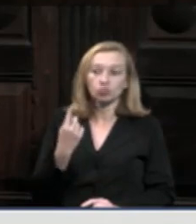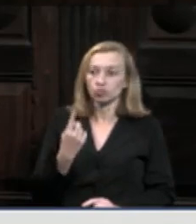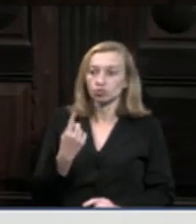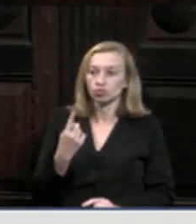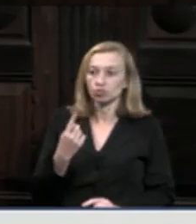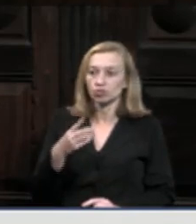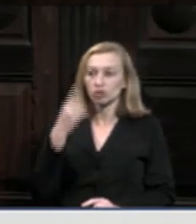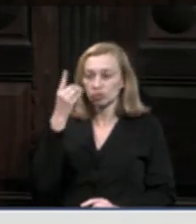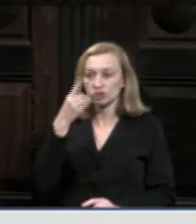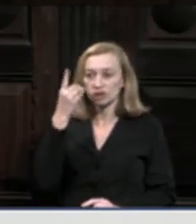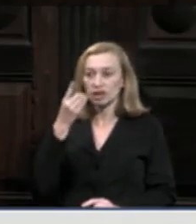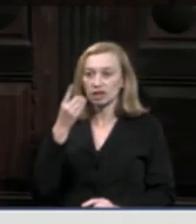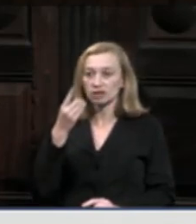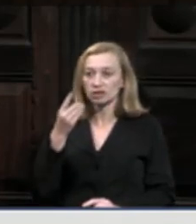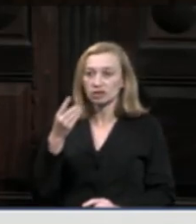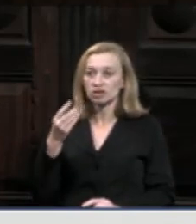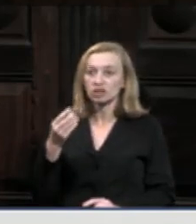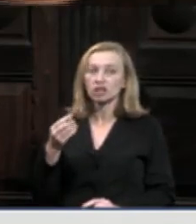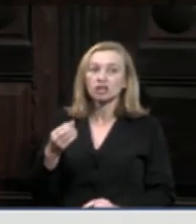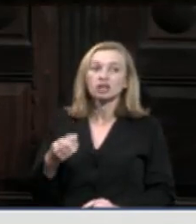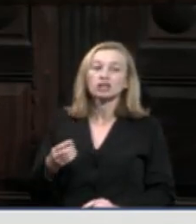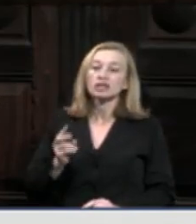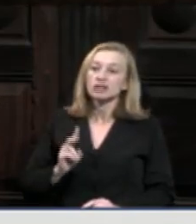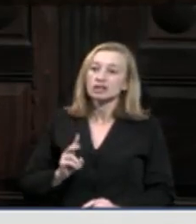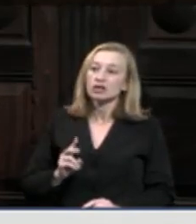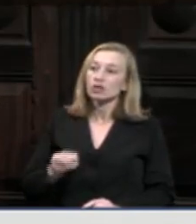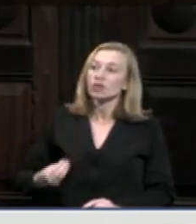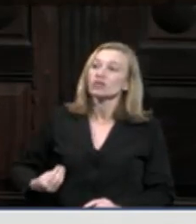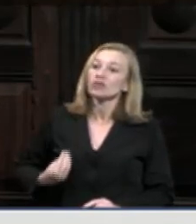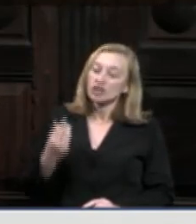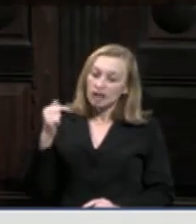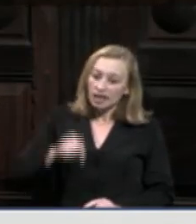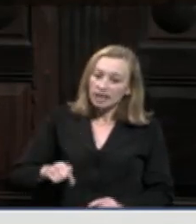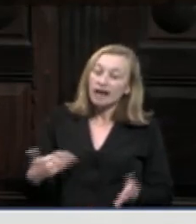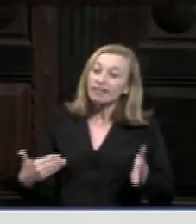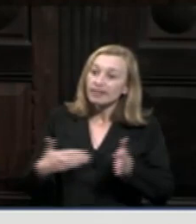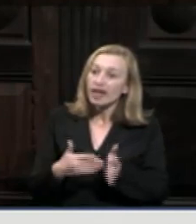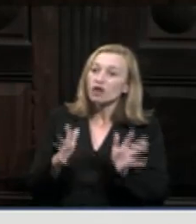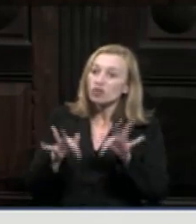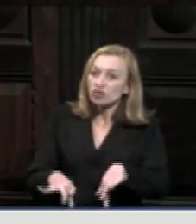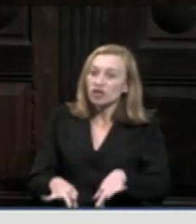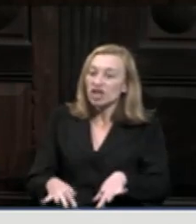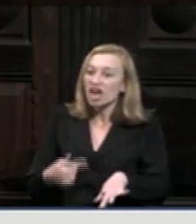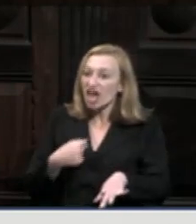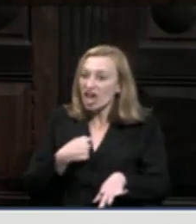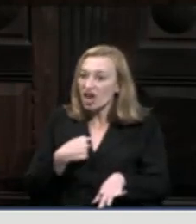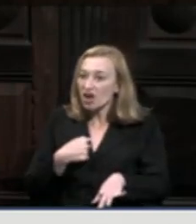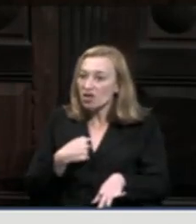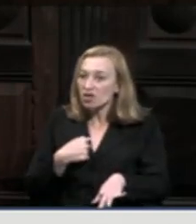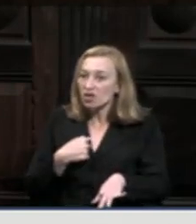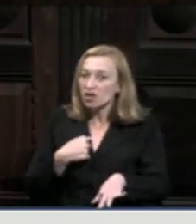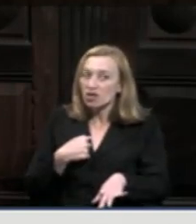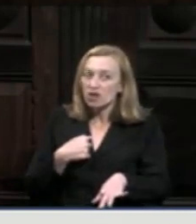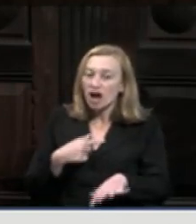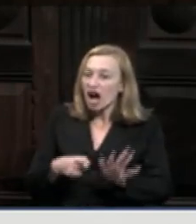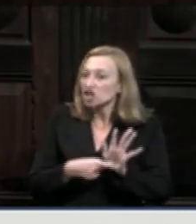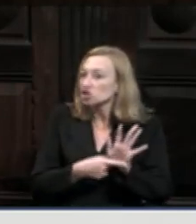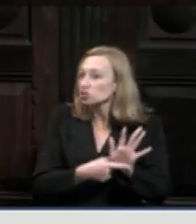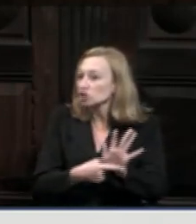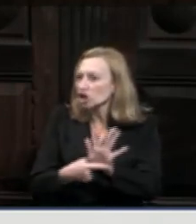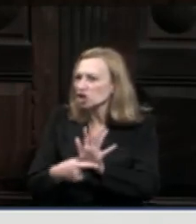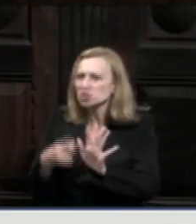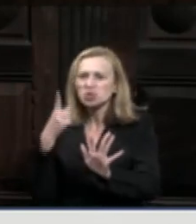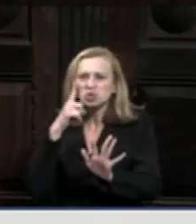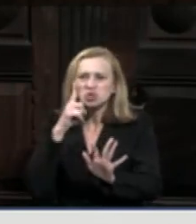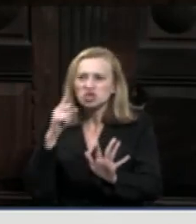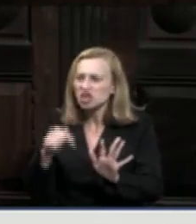E fico até o final, porque eu não estou fazendo nenhum favor em estar todos os dias